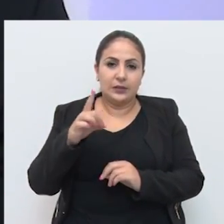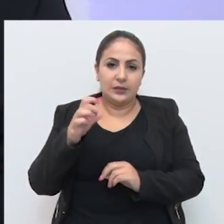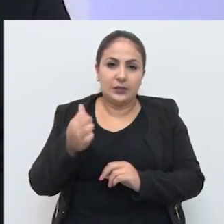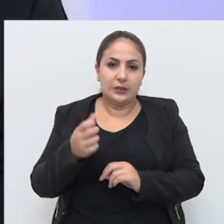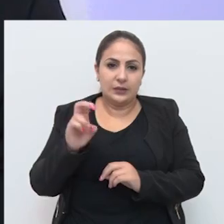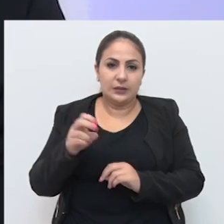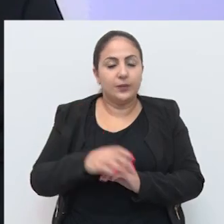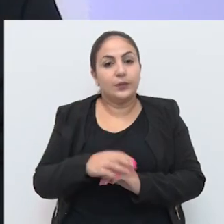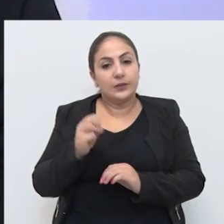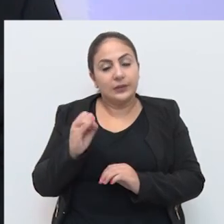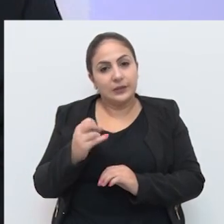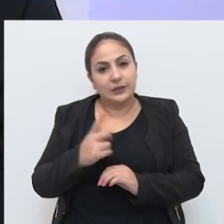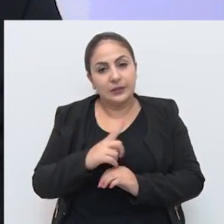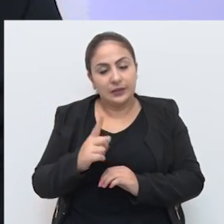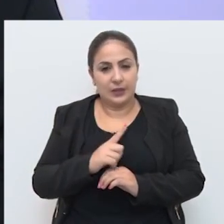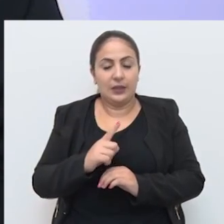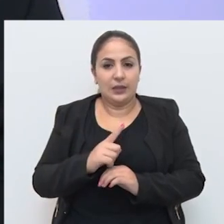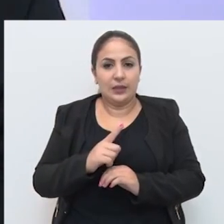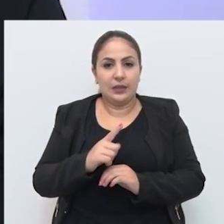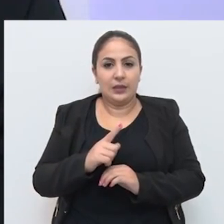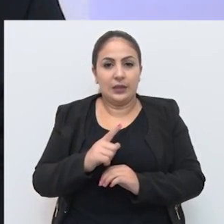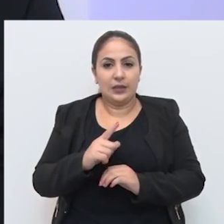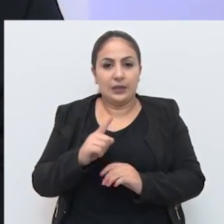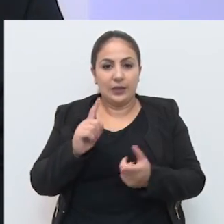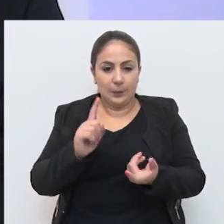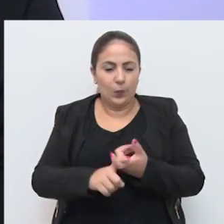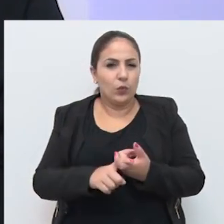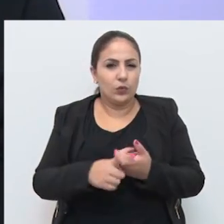165. Mas se ela tem imposto devido, digamos,